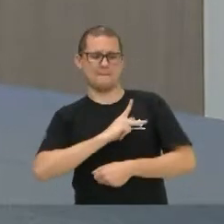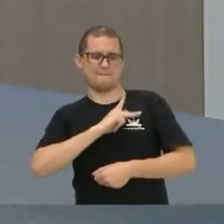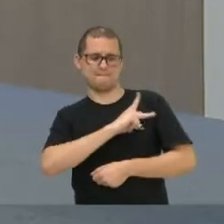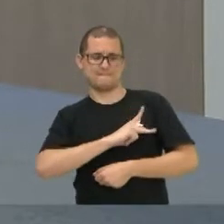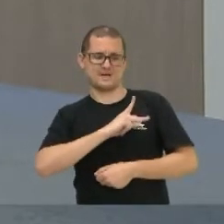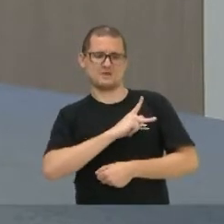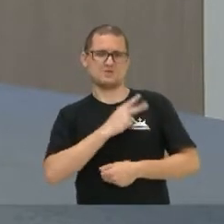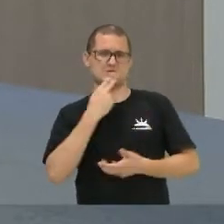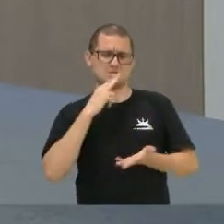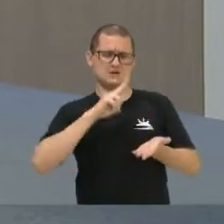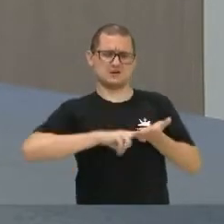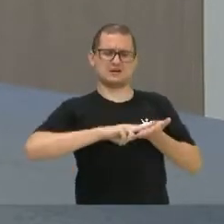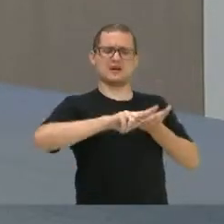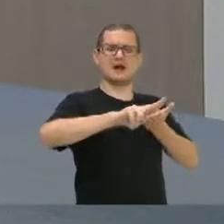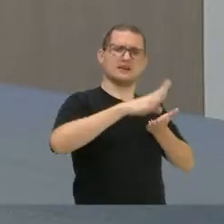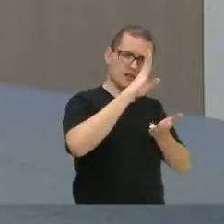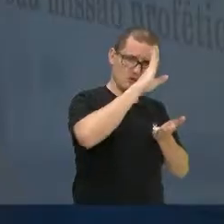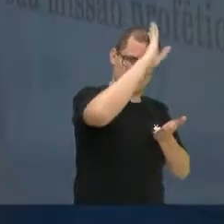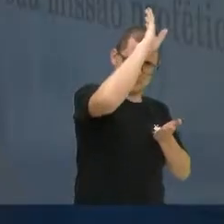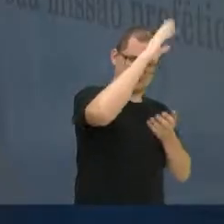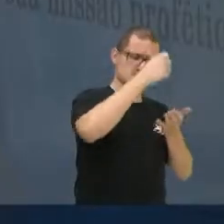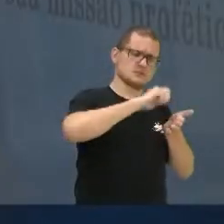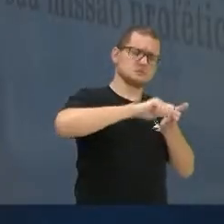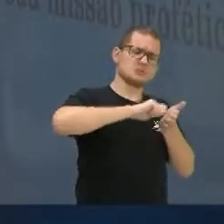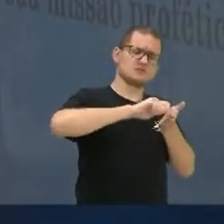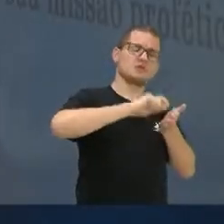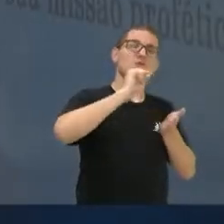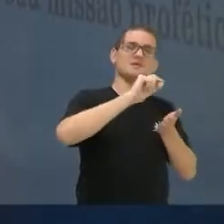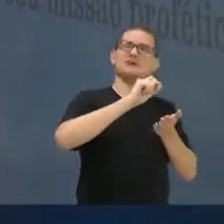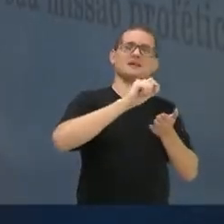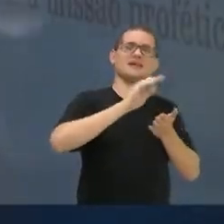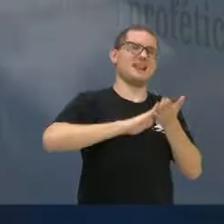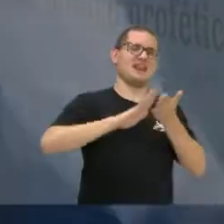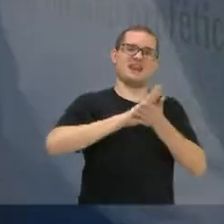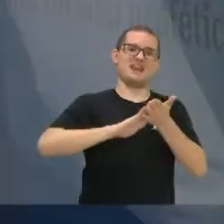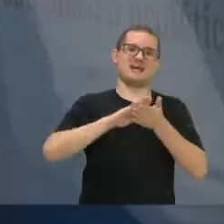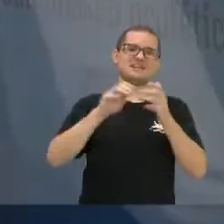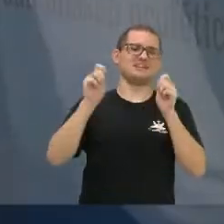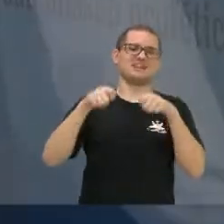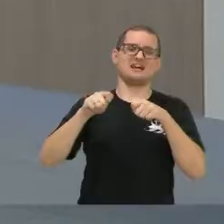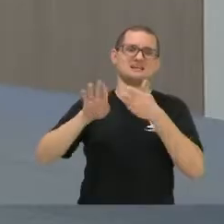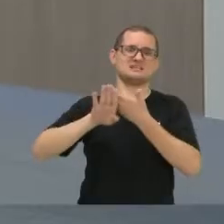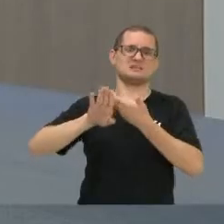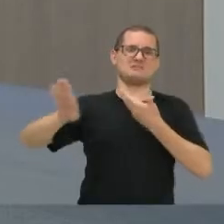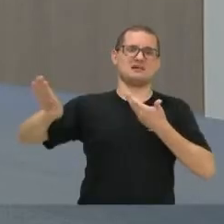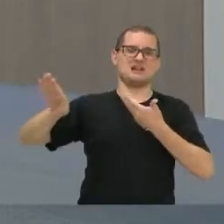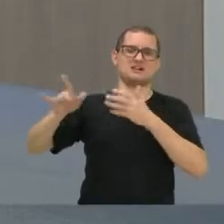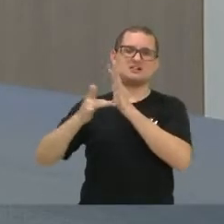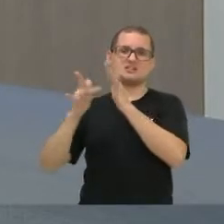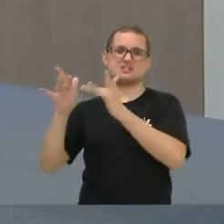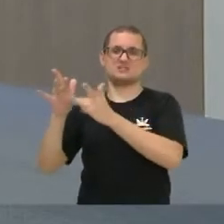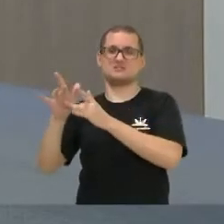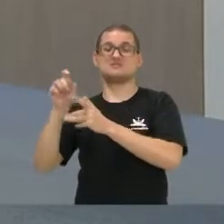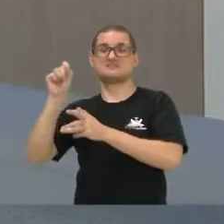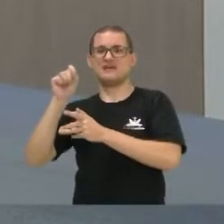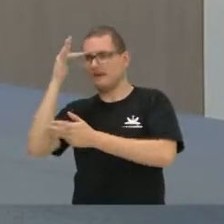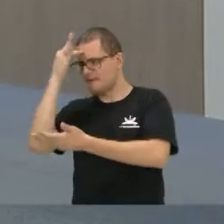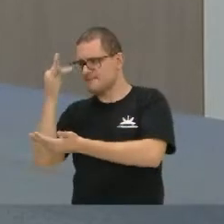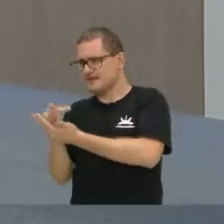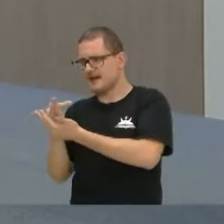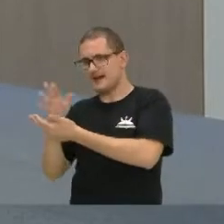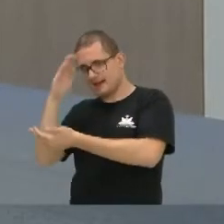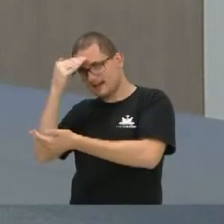apocalipse uma marca das imagens tomadas da história de israel